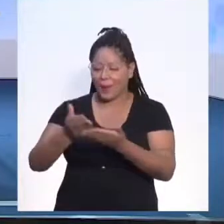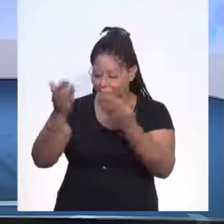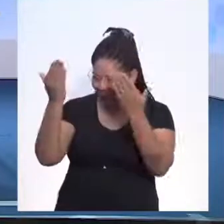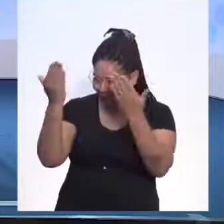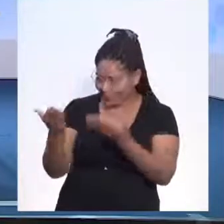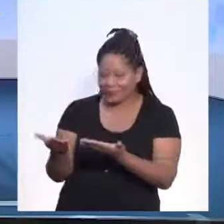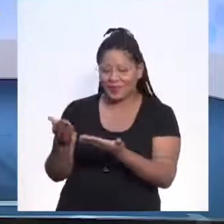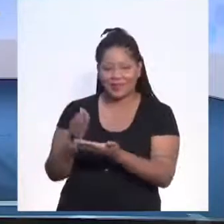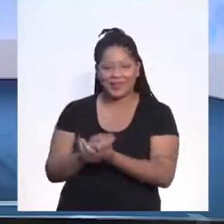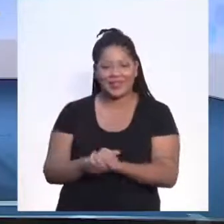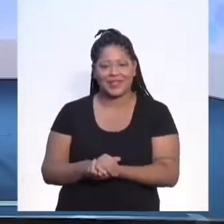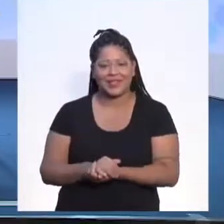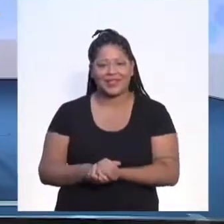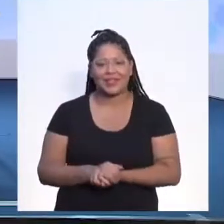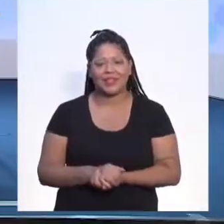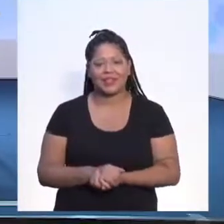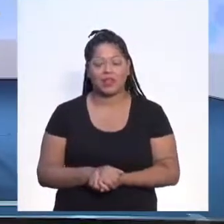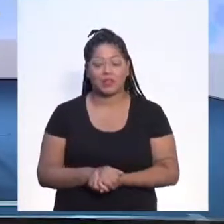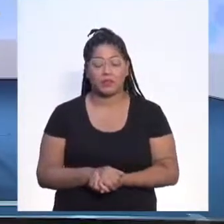aluna.